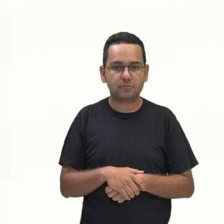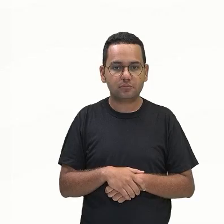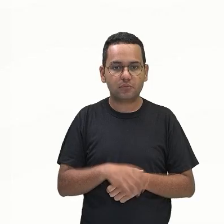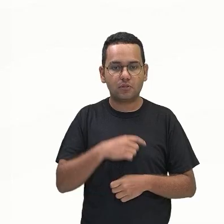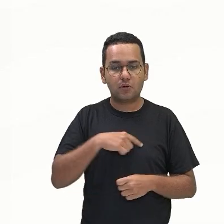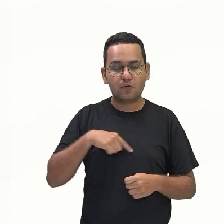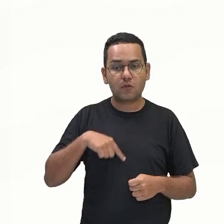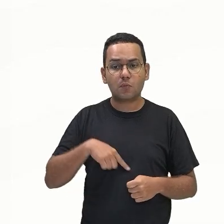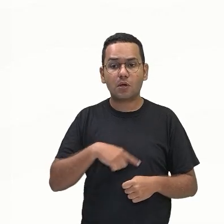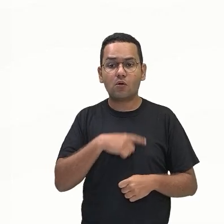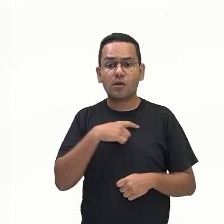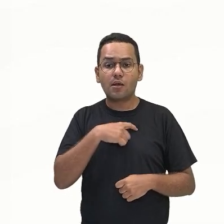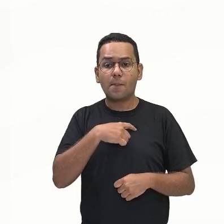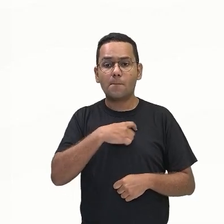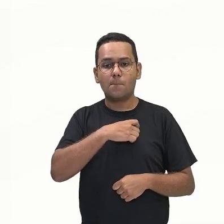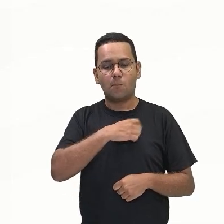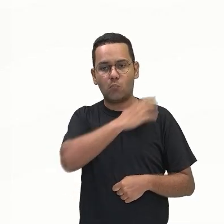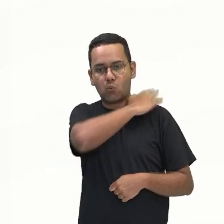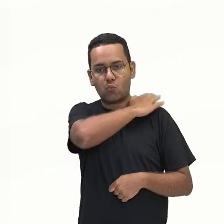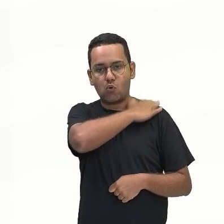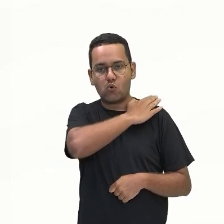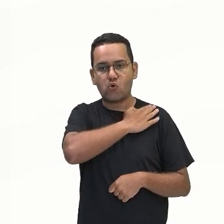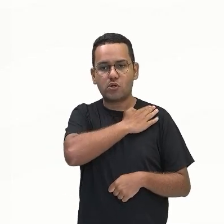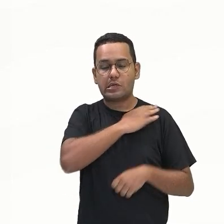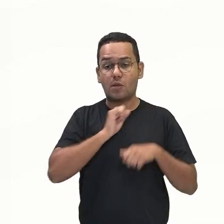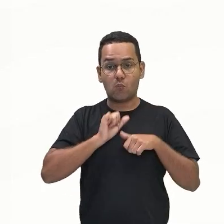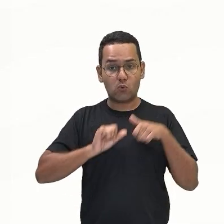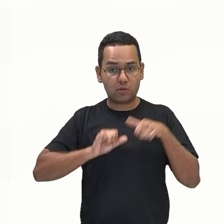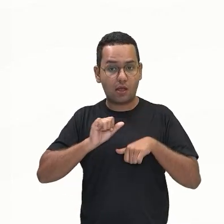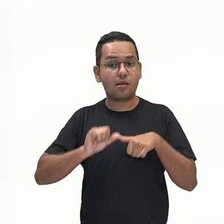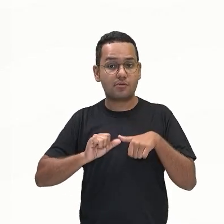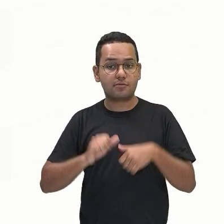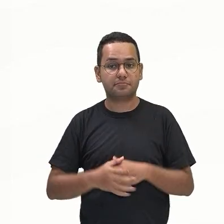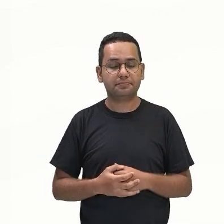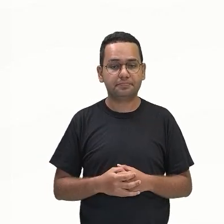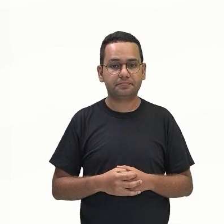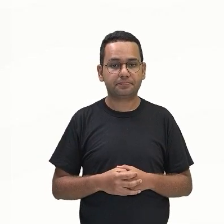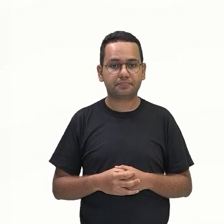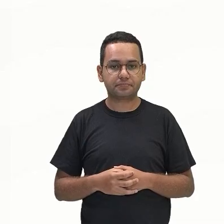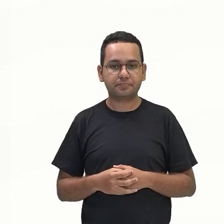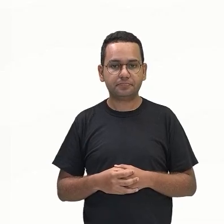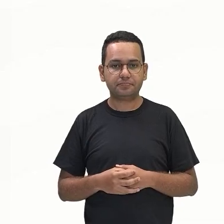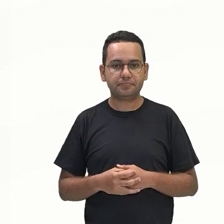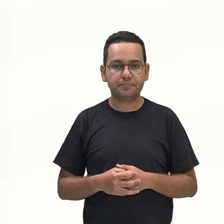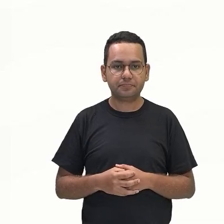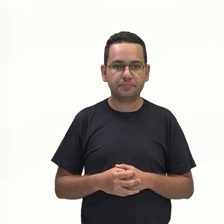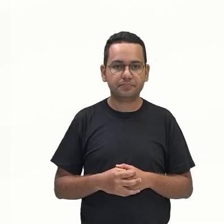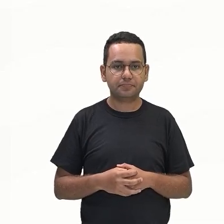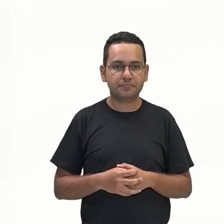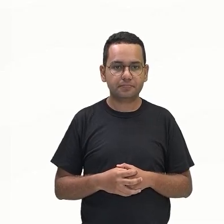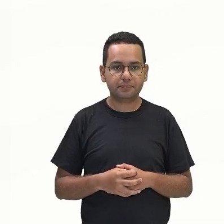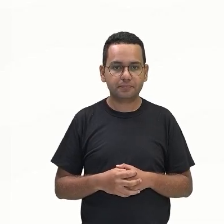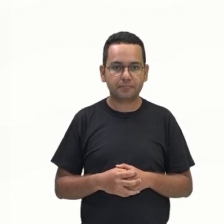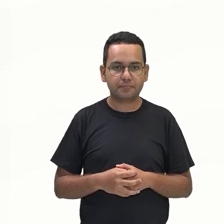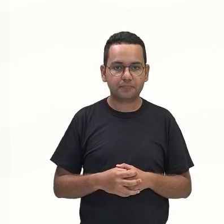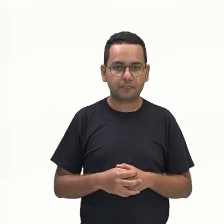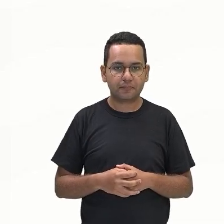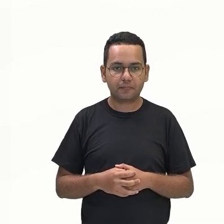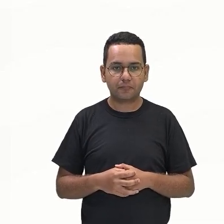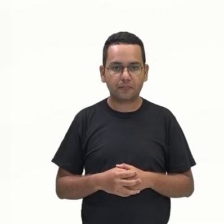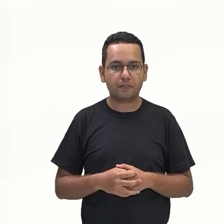pulmões, onde vai ser feito o quê? A troca gasosa. Vai sair esse sangue aqui, ó, rico, né, em